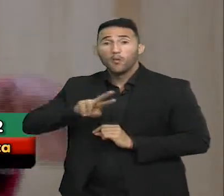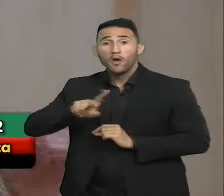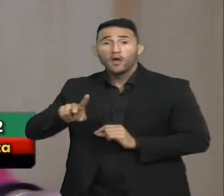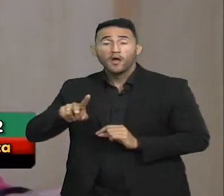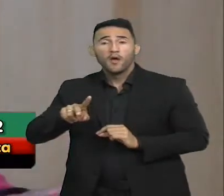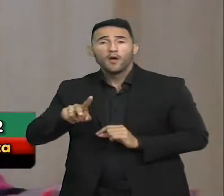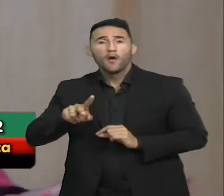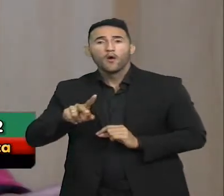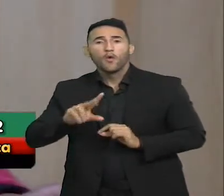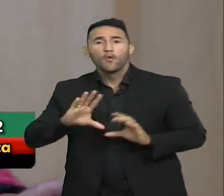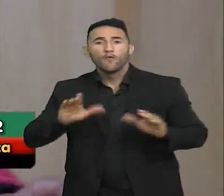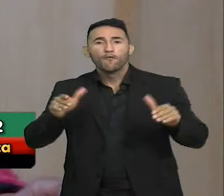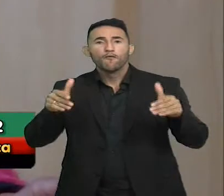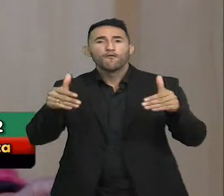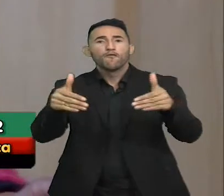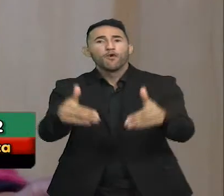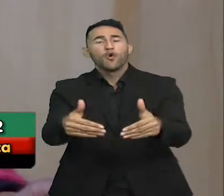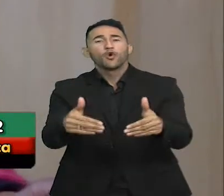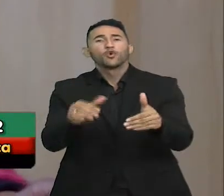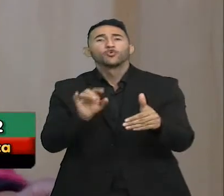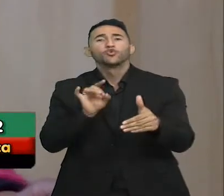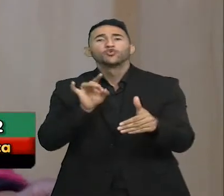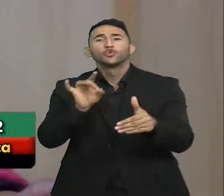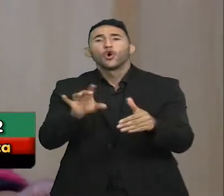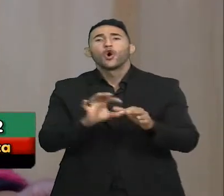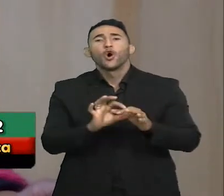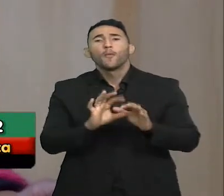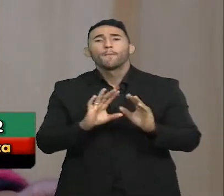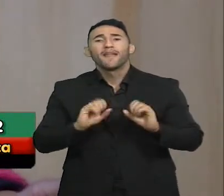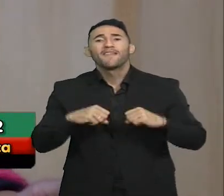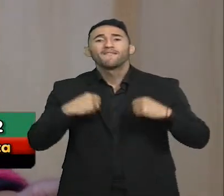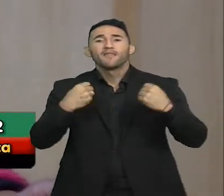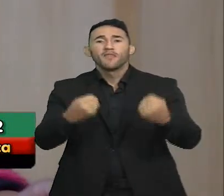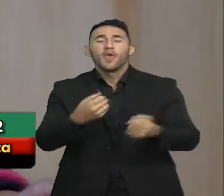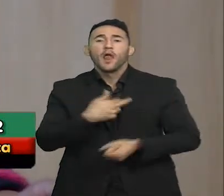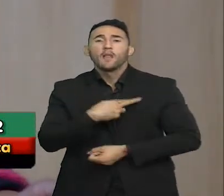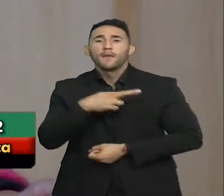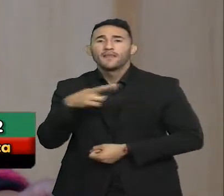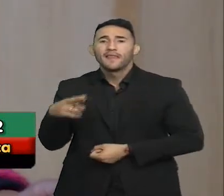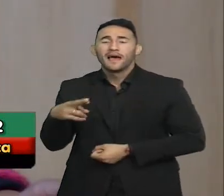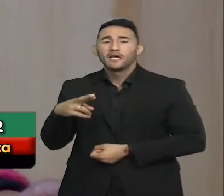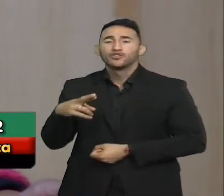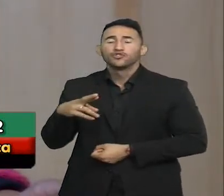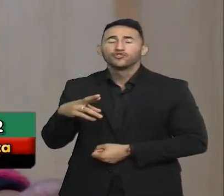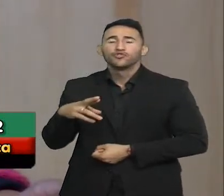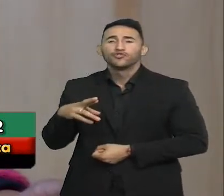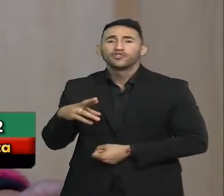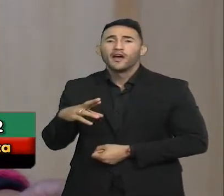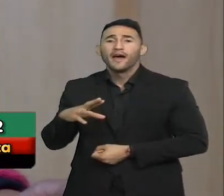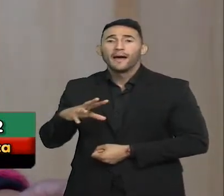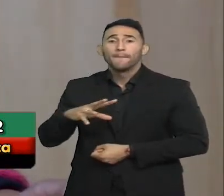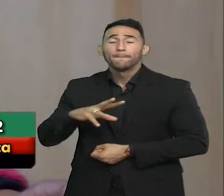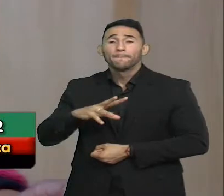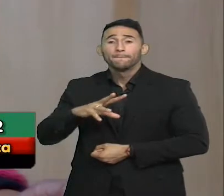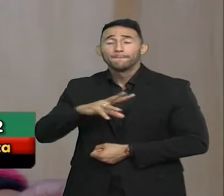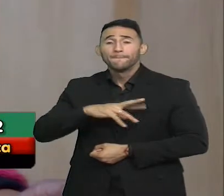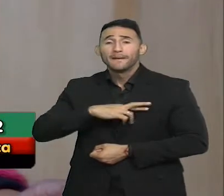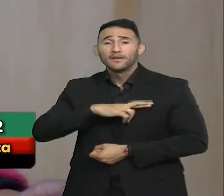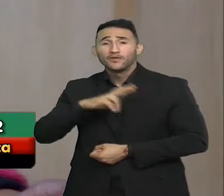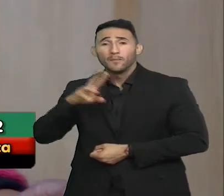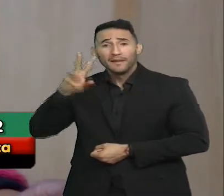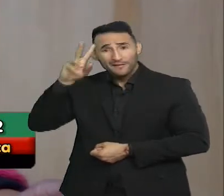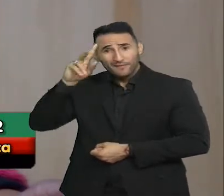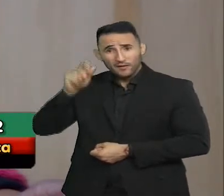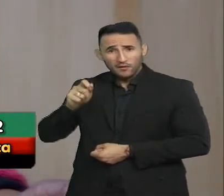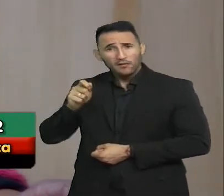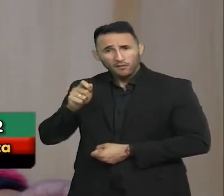para defender somente a liberdade, a religião de matriz africana, porque outras